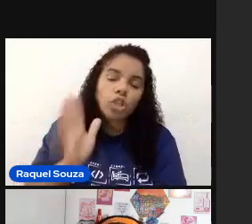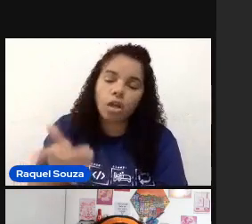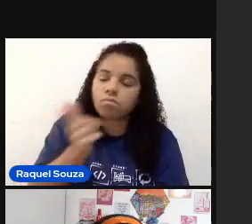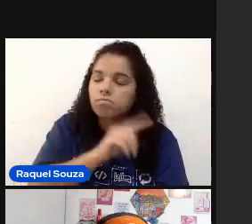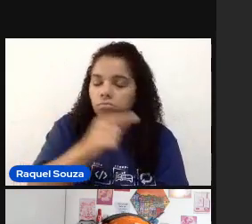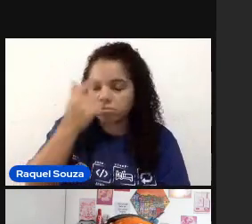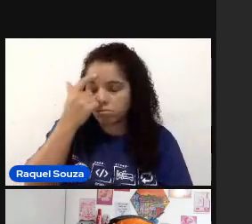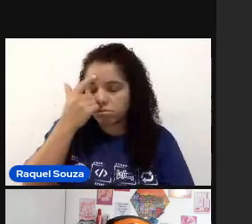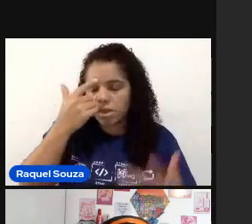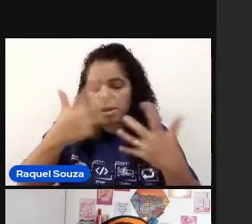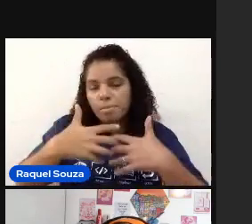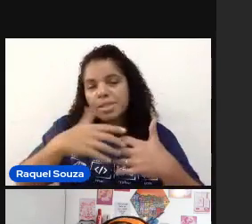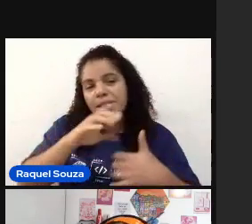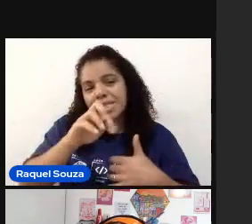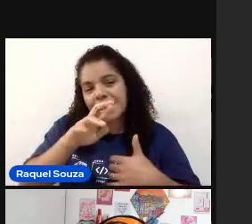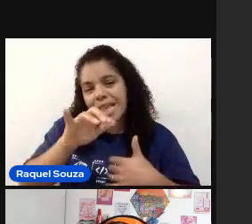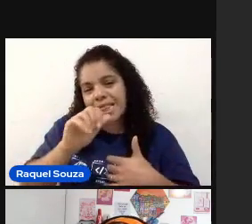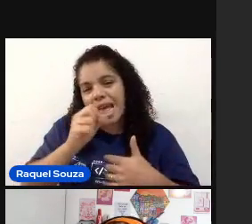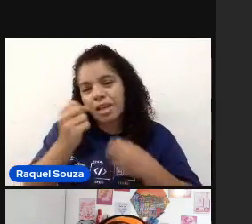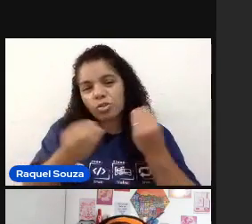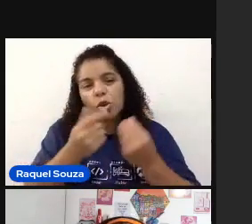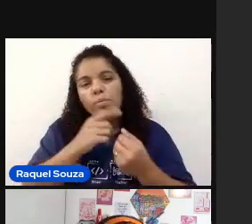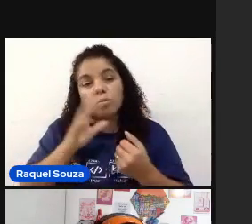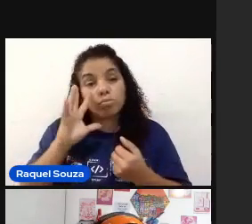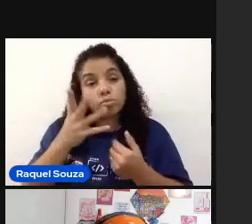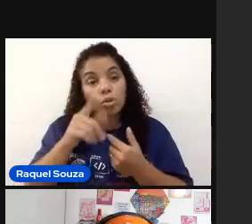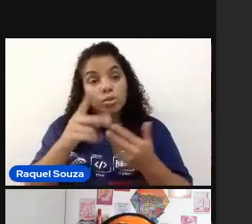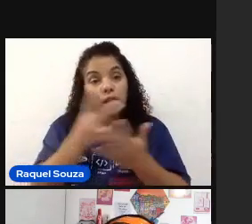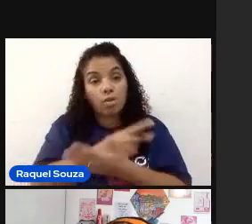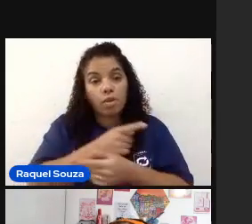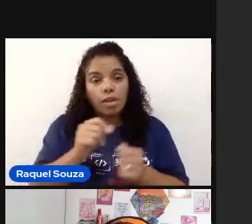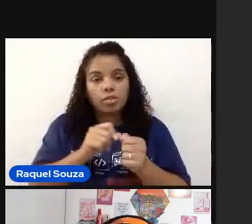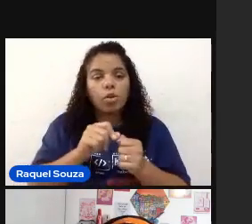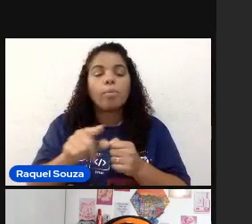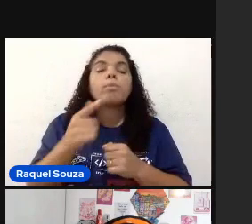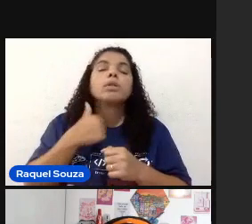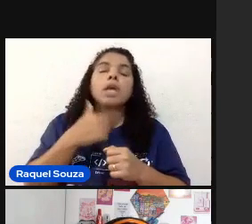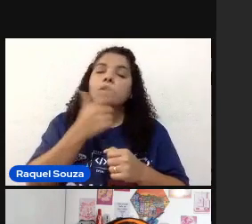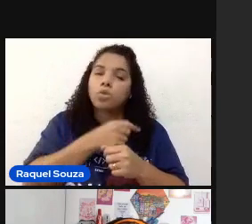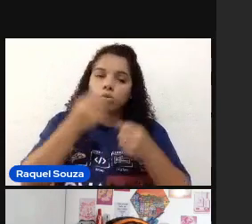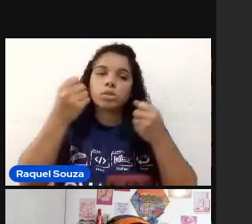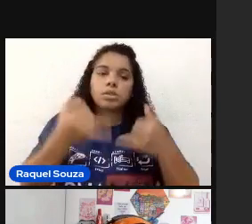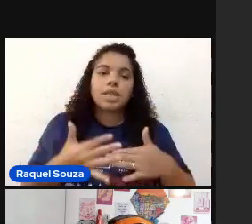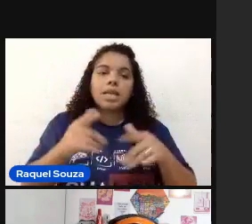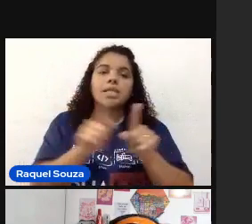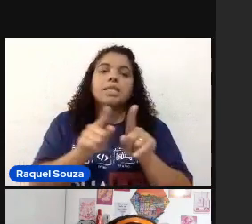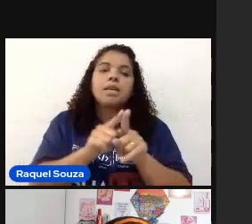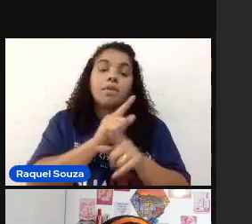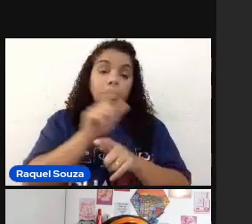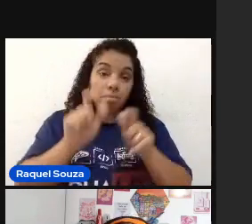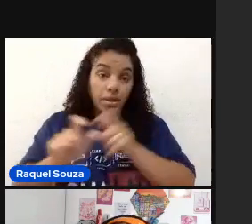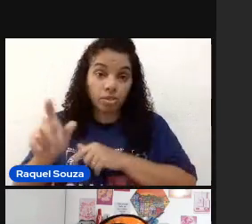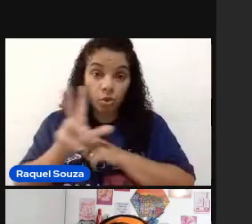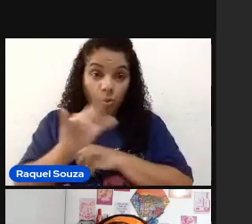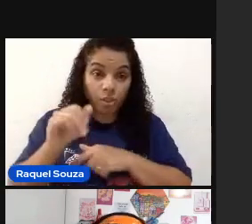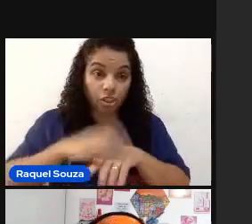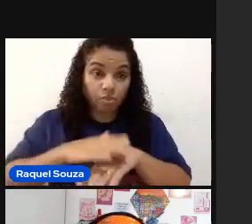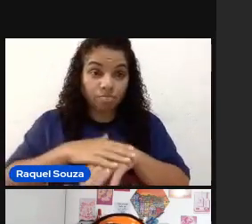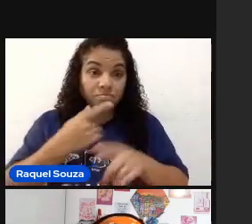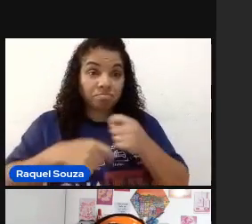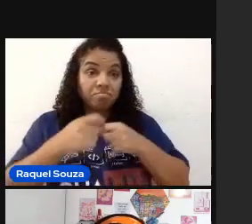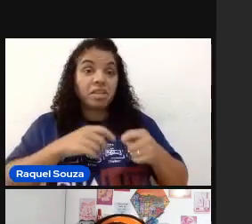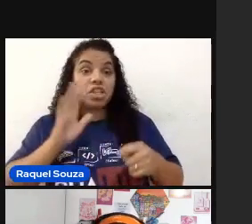alguns cenários como essa solução vai se comportar, então eu consigo descrever. A pessoa de negócio também já teve